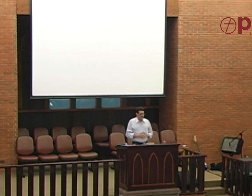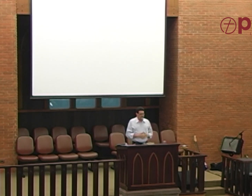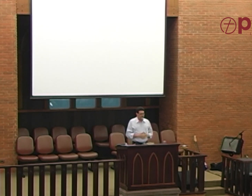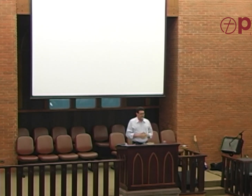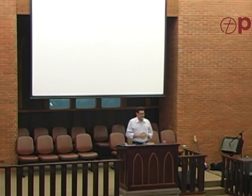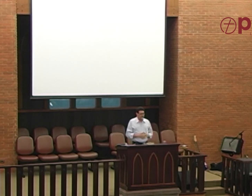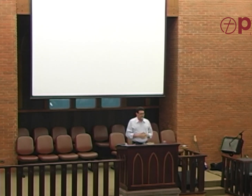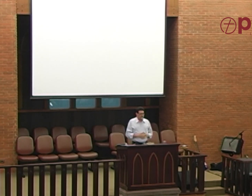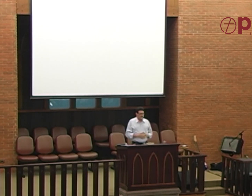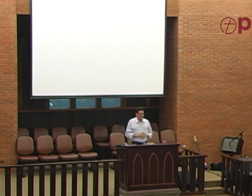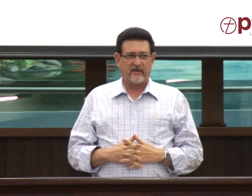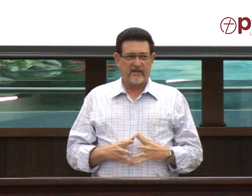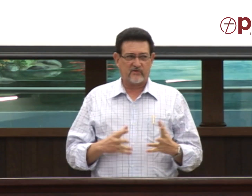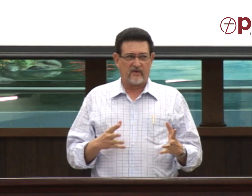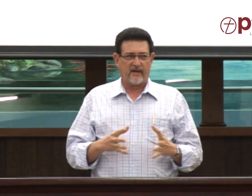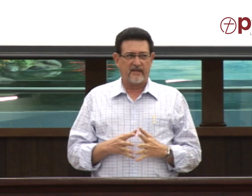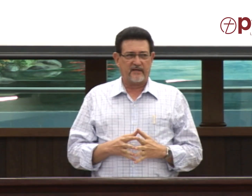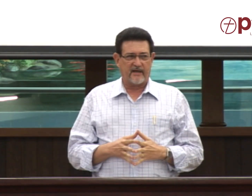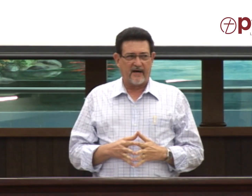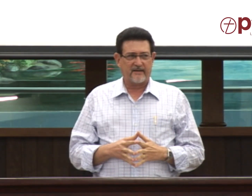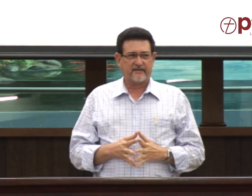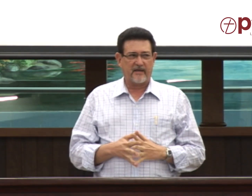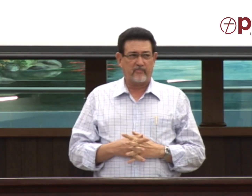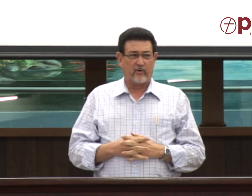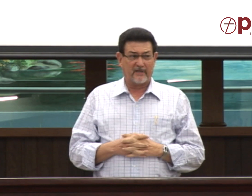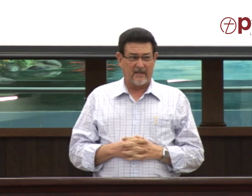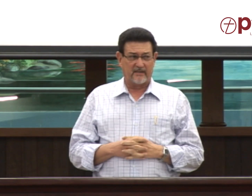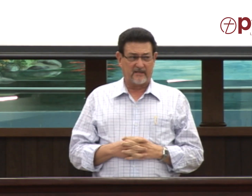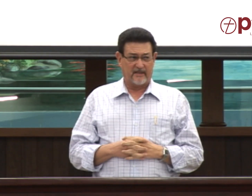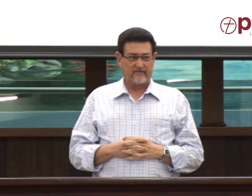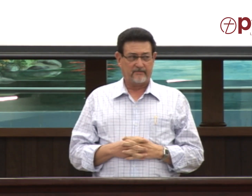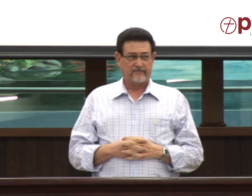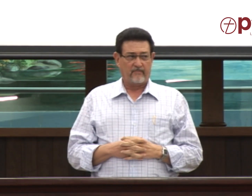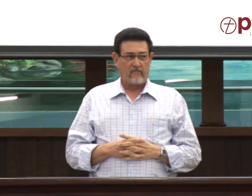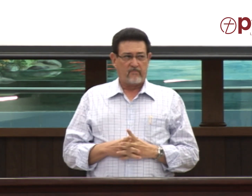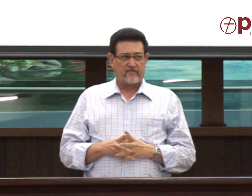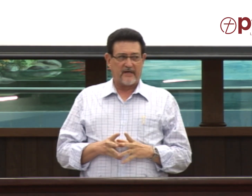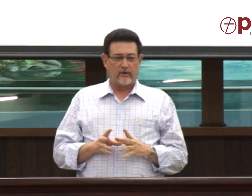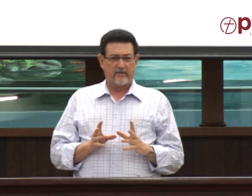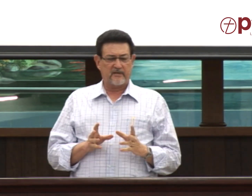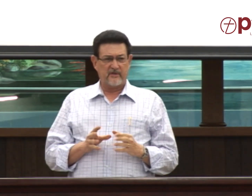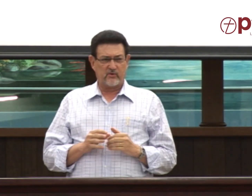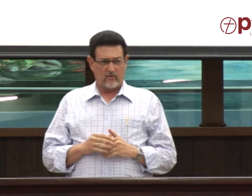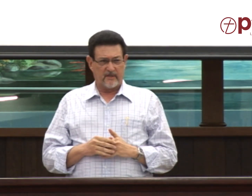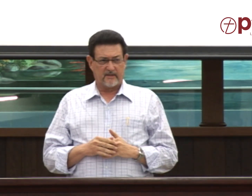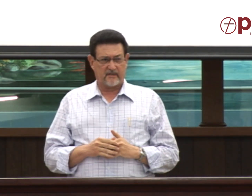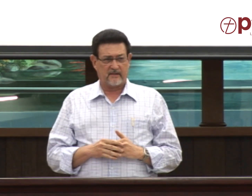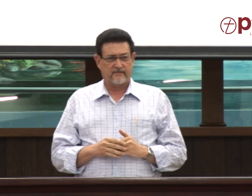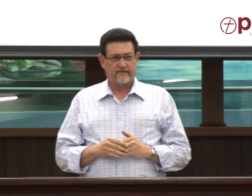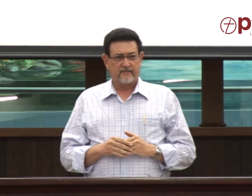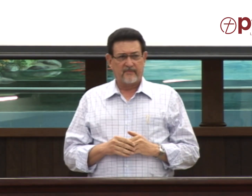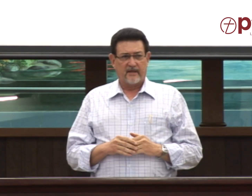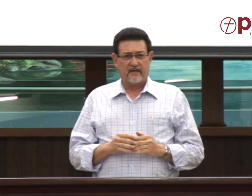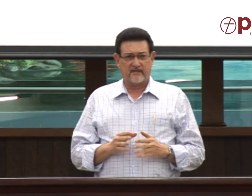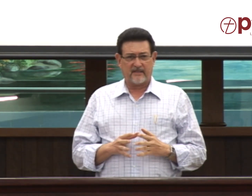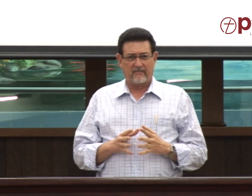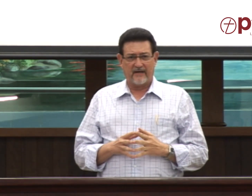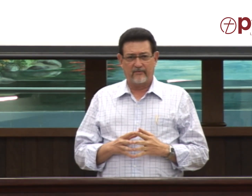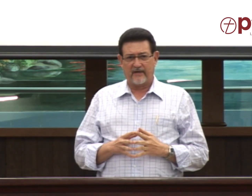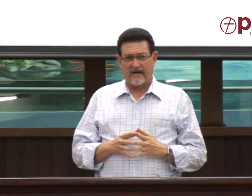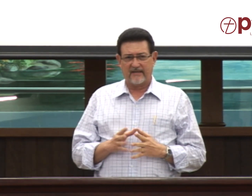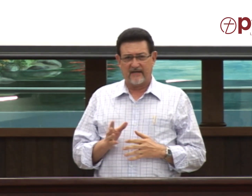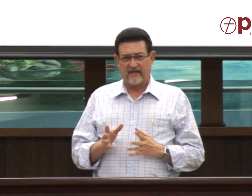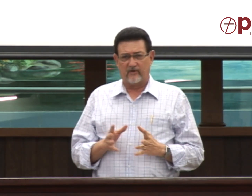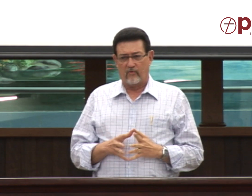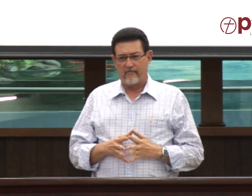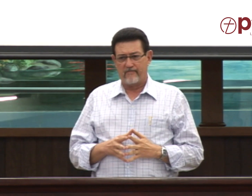e queria só reiterar da importância da obra de missões esse